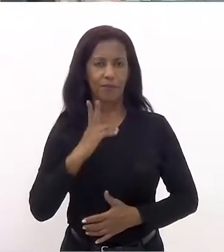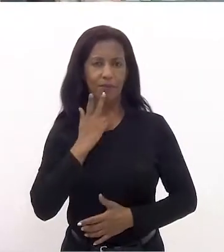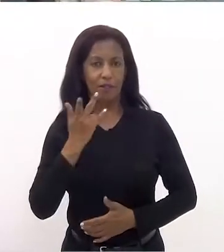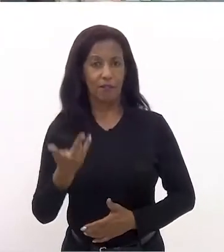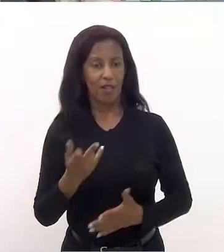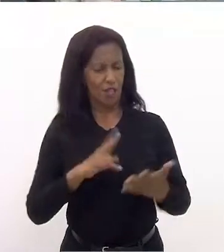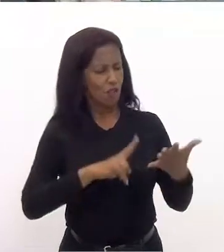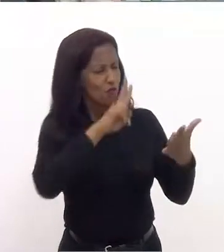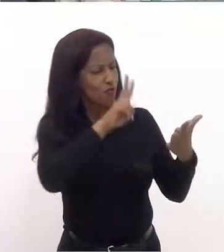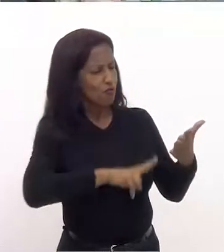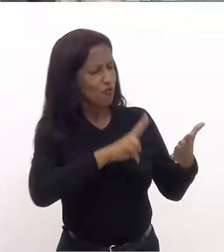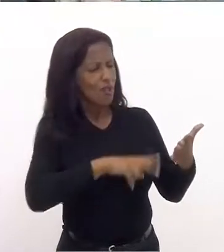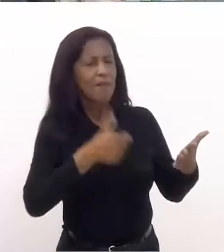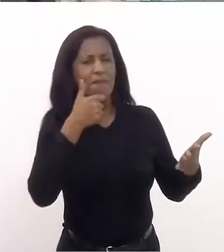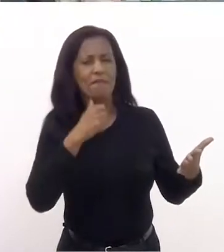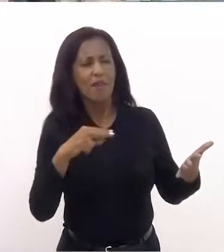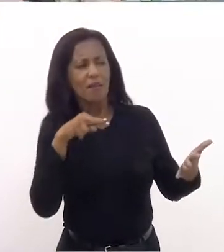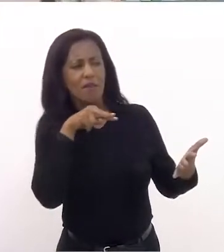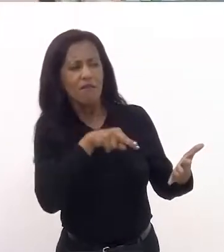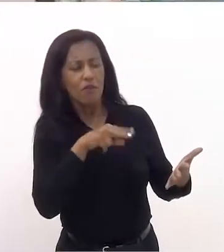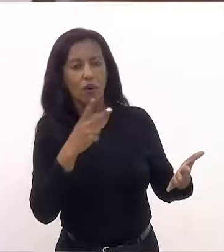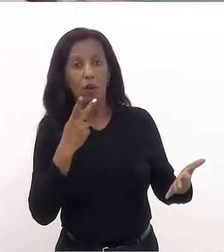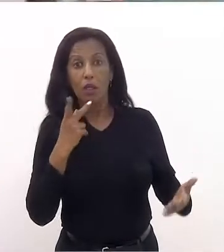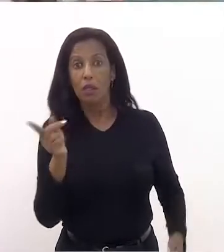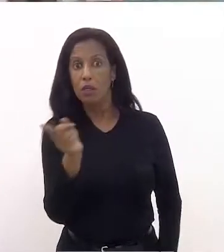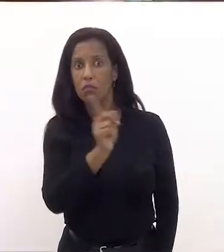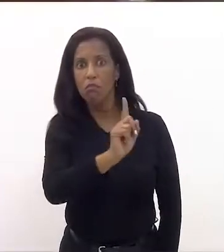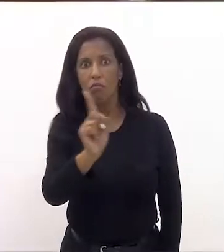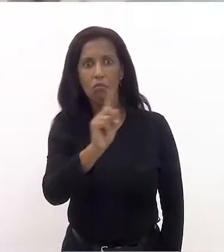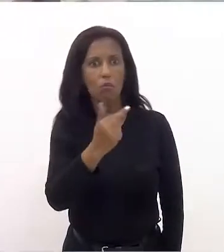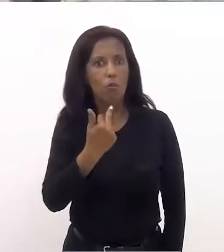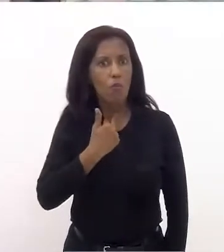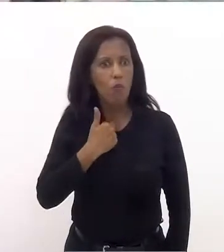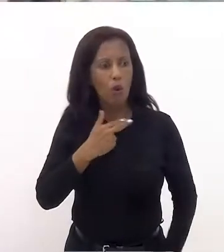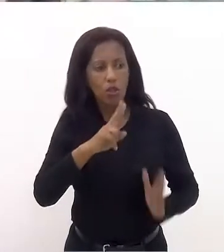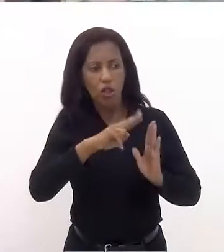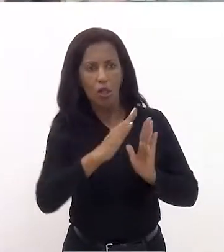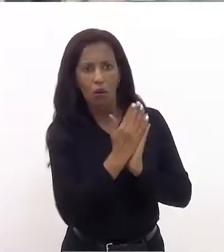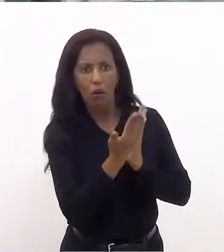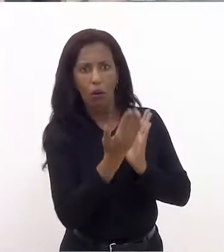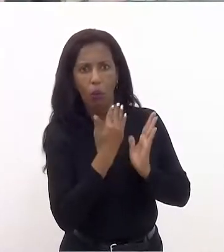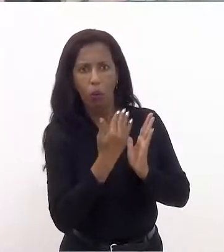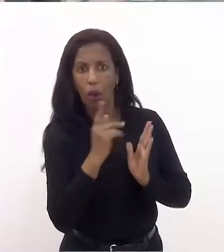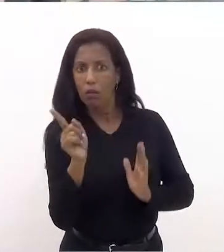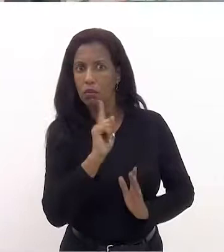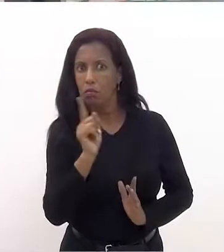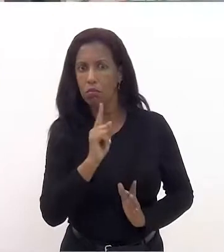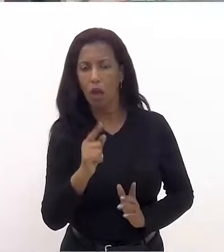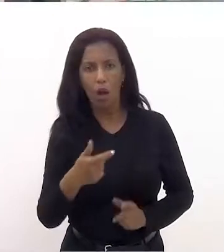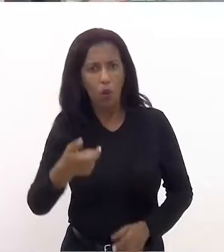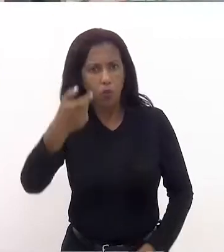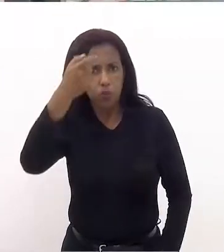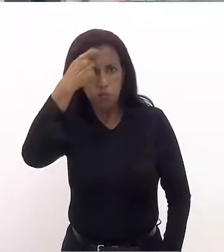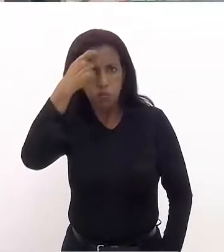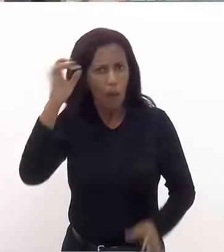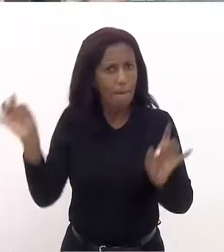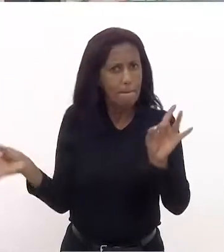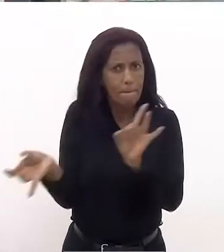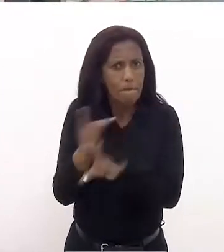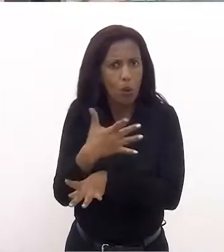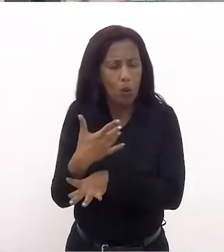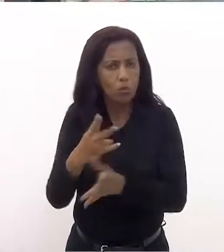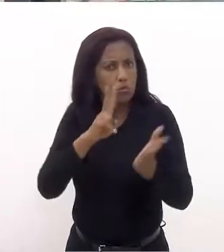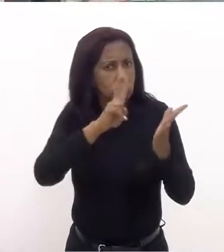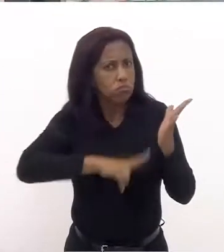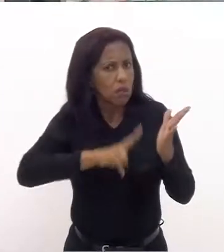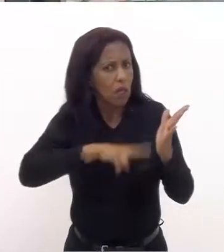E fui ler o romance. Minha mãe viu e falou: não, você não pode ler esse romance. Você ainda não está